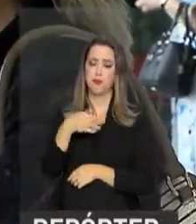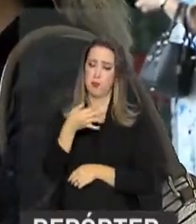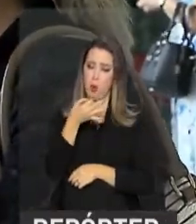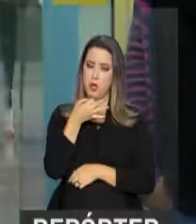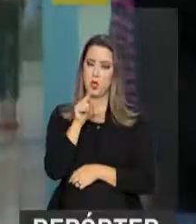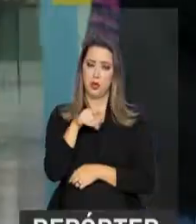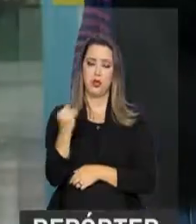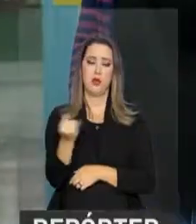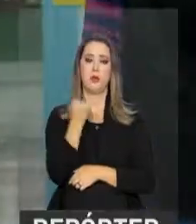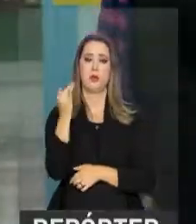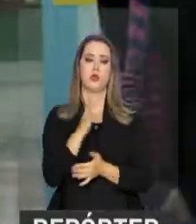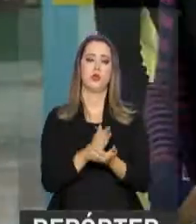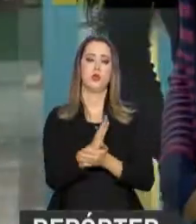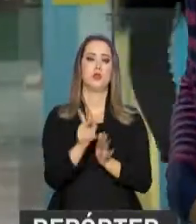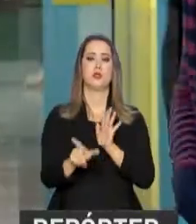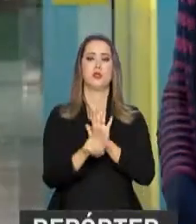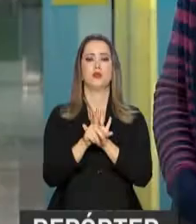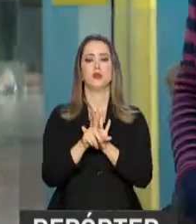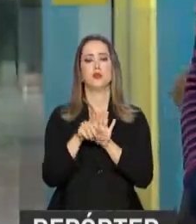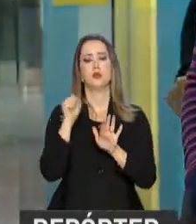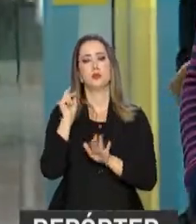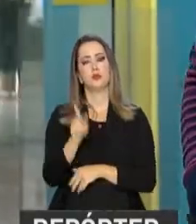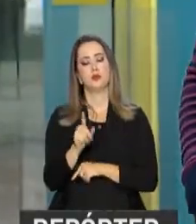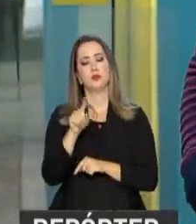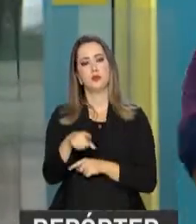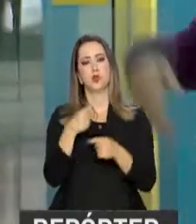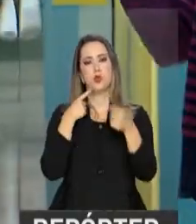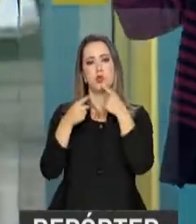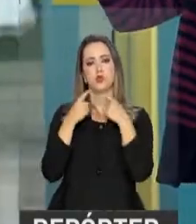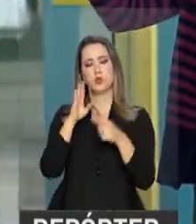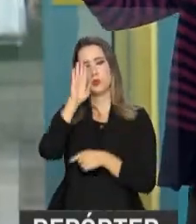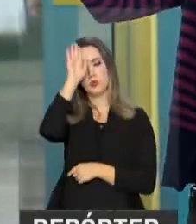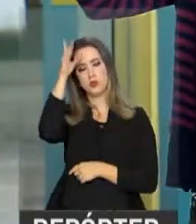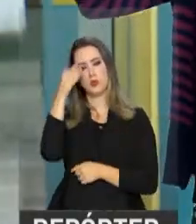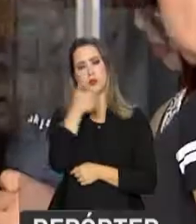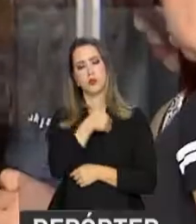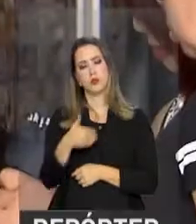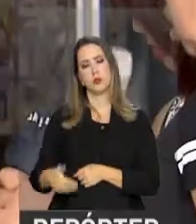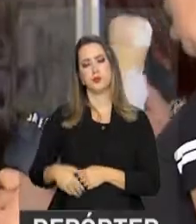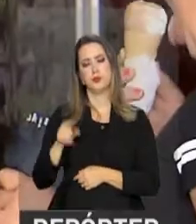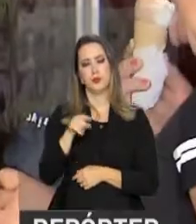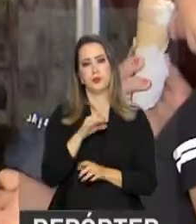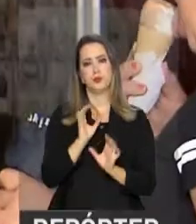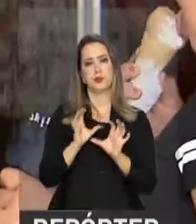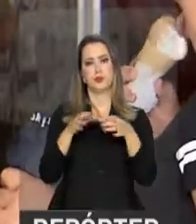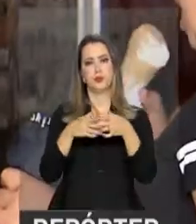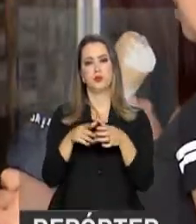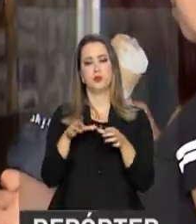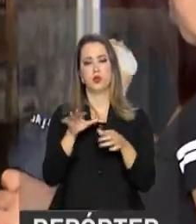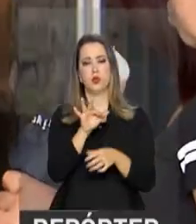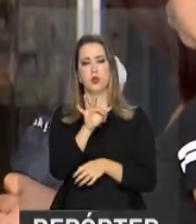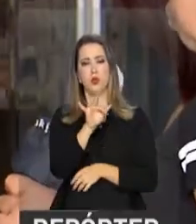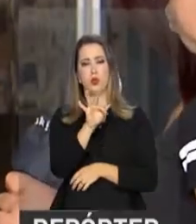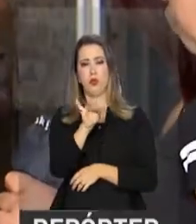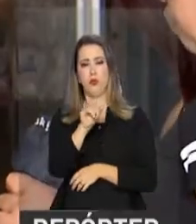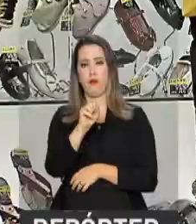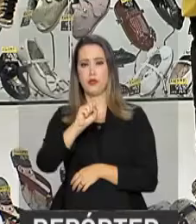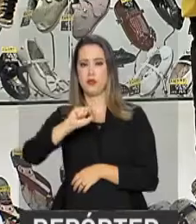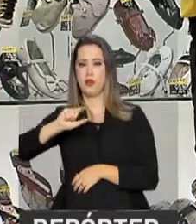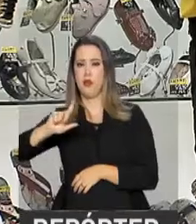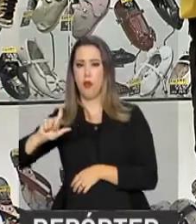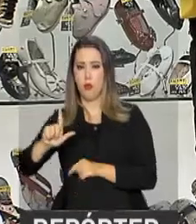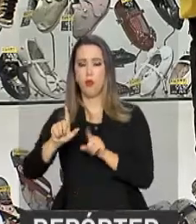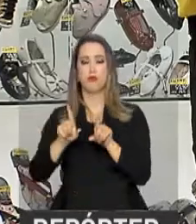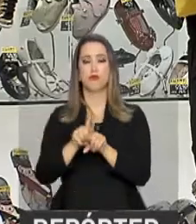previdência discussão que vem sendo tratada como prioridade pelo governo e por especialistas na área fiscal